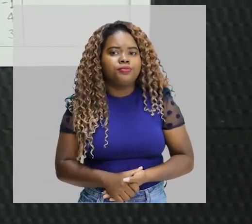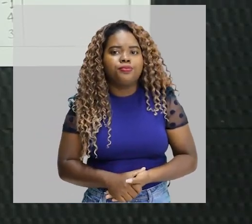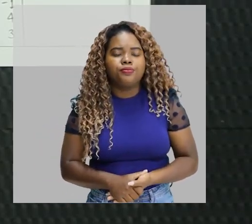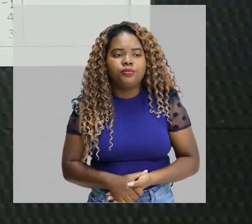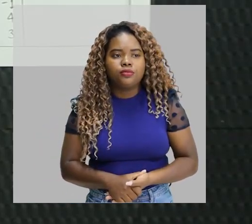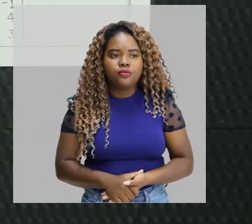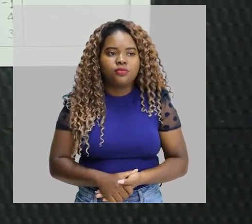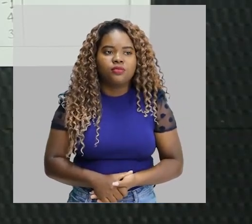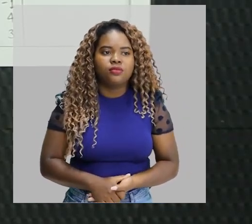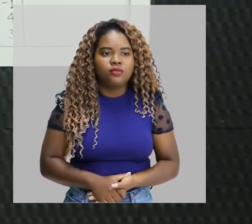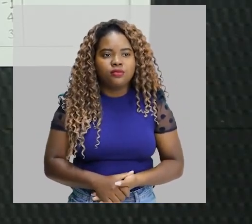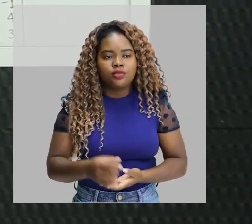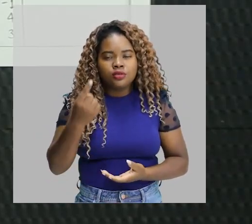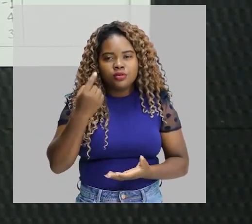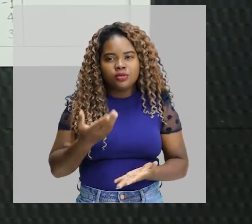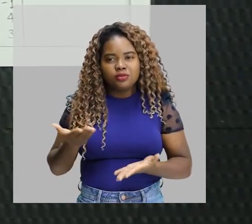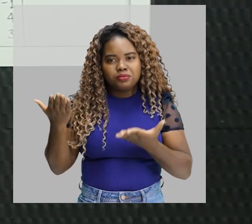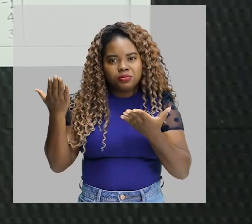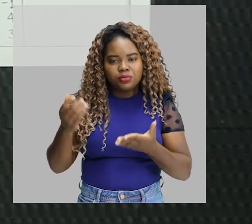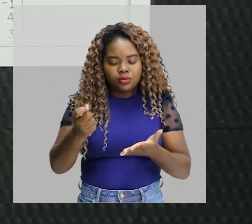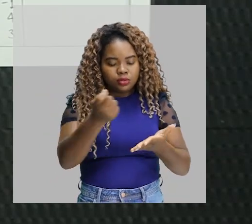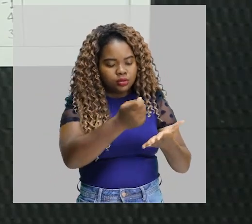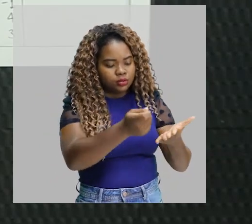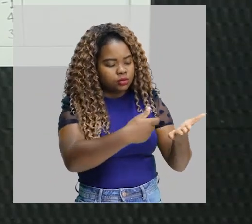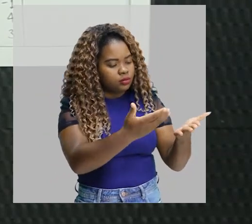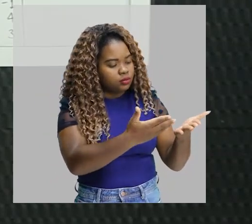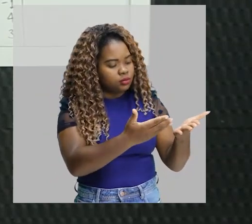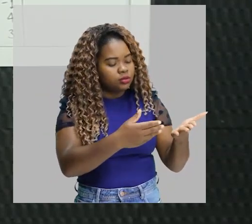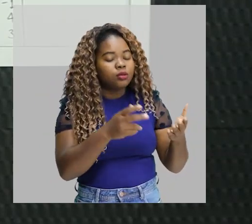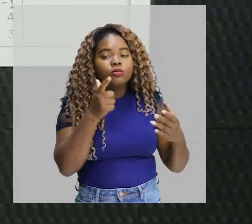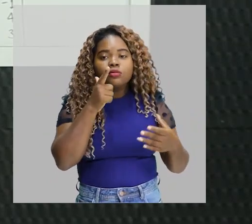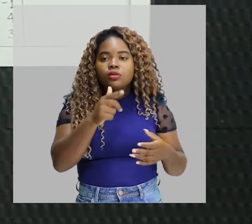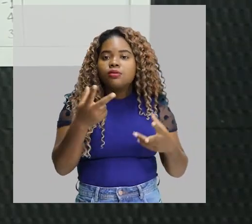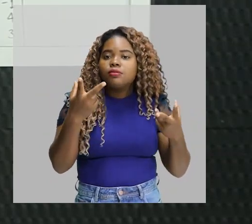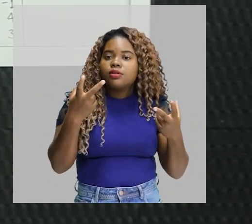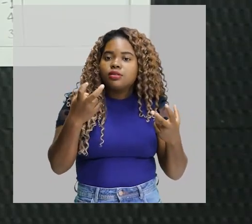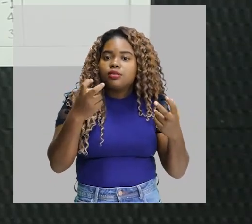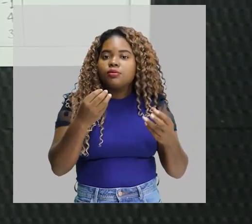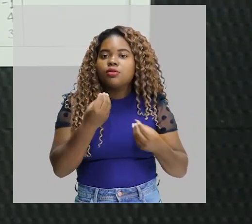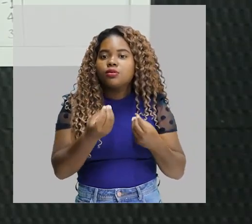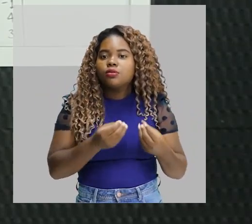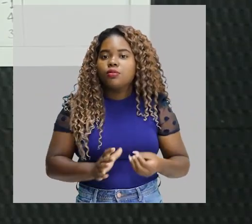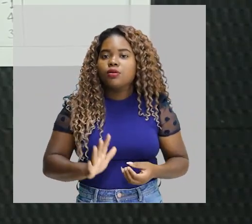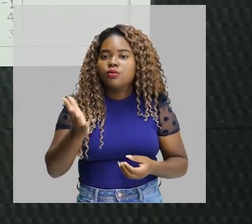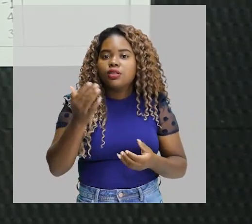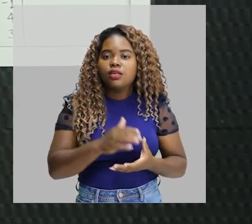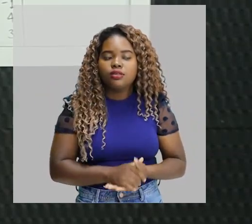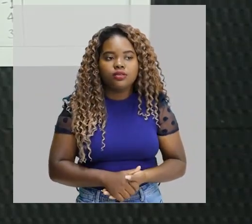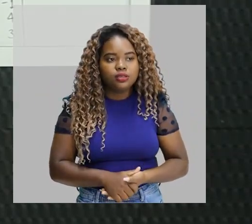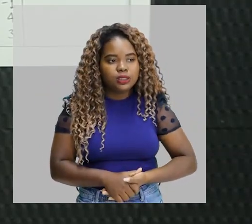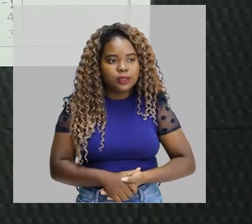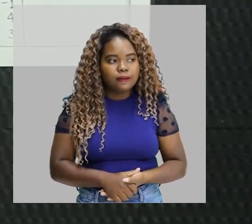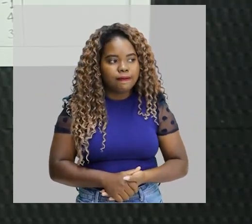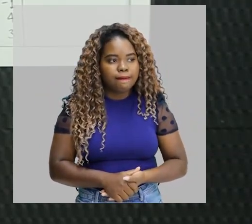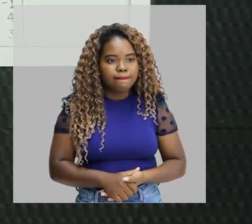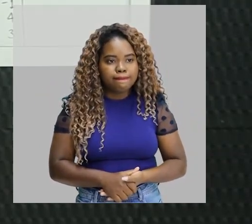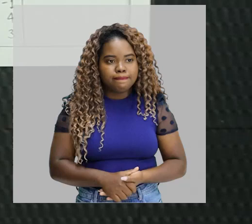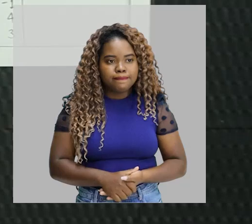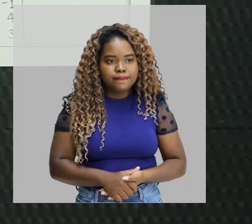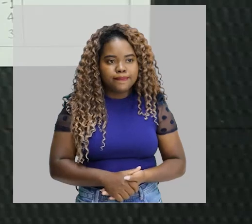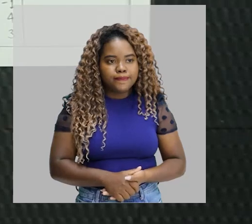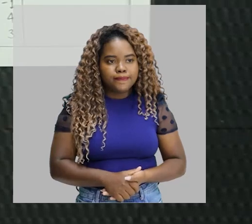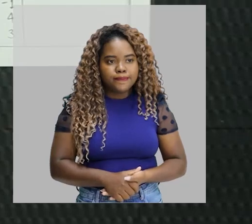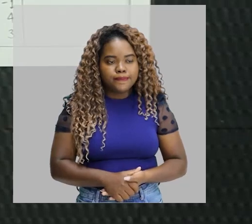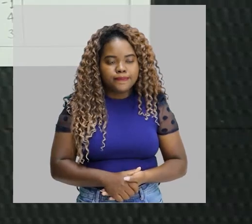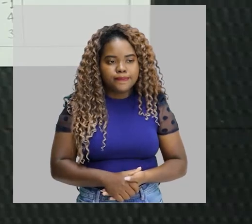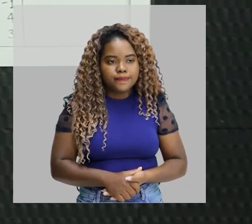passo da regra você olhando aqui a nota no seu caderno você vai conseguir perceber como é que se faz o procedimento Mas vamos fazer assim